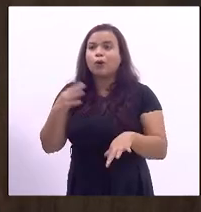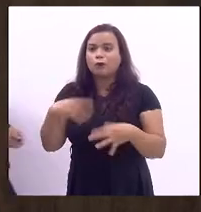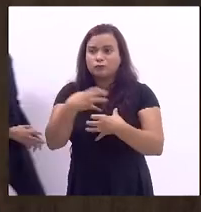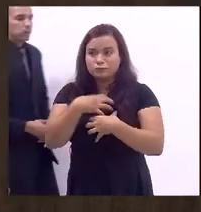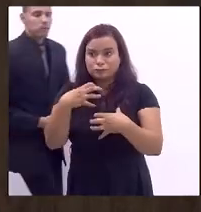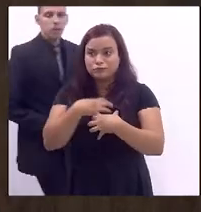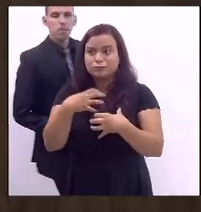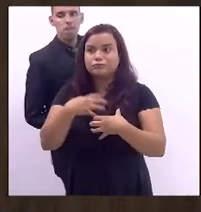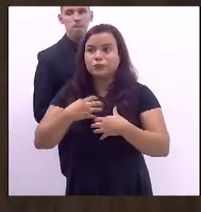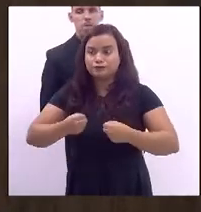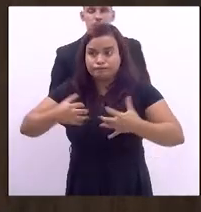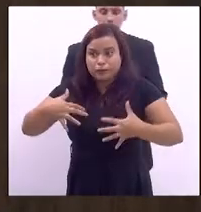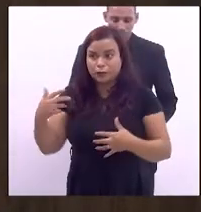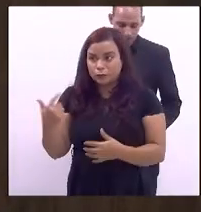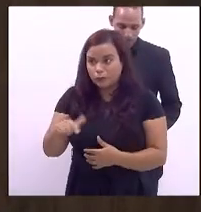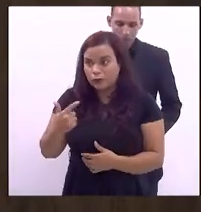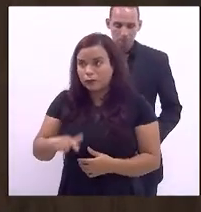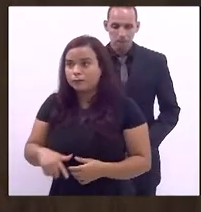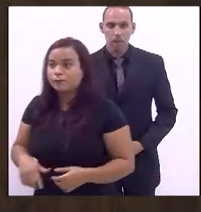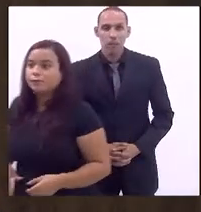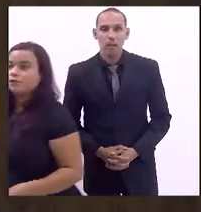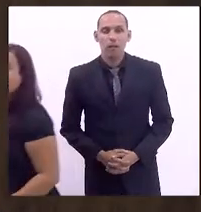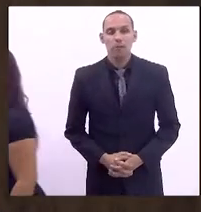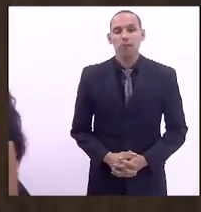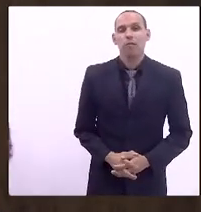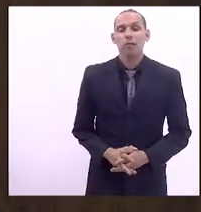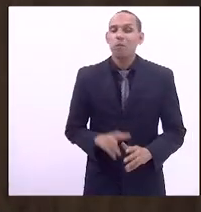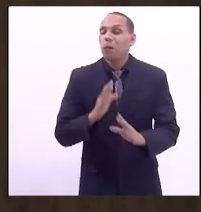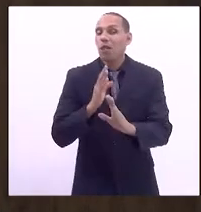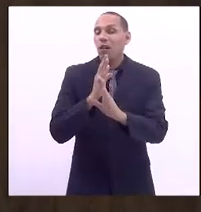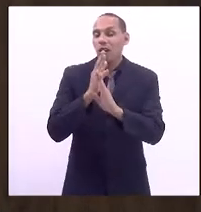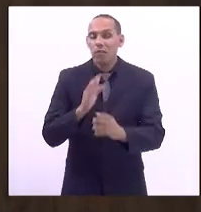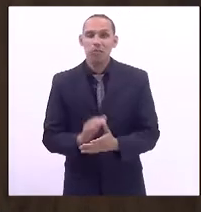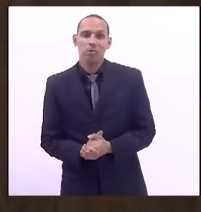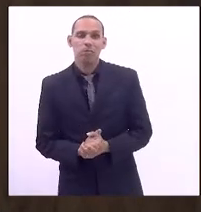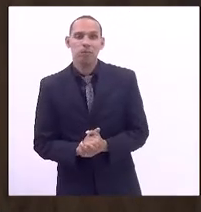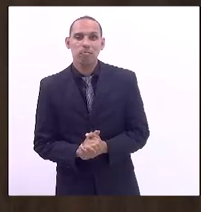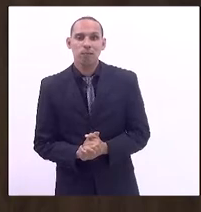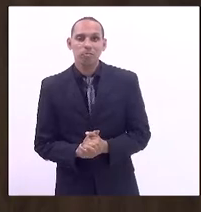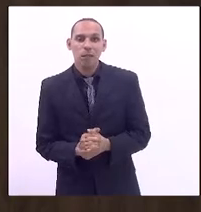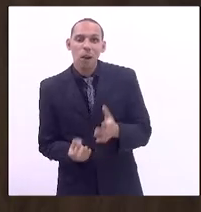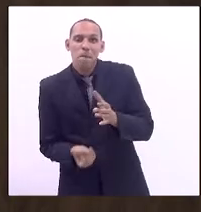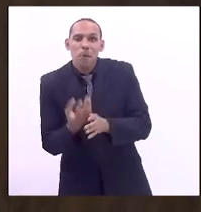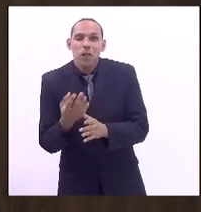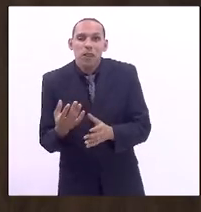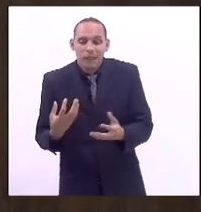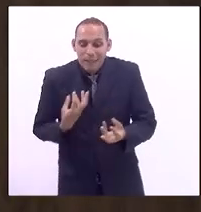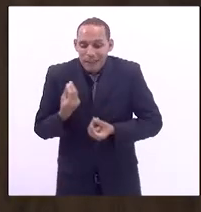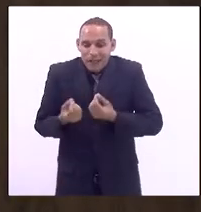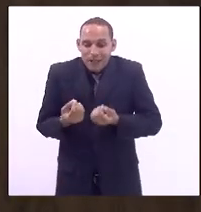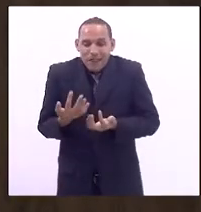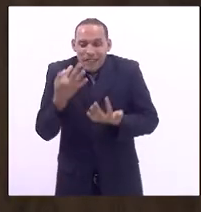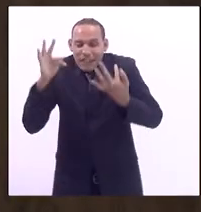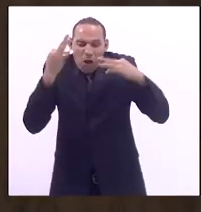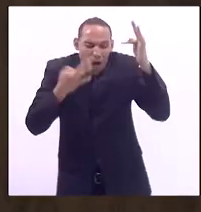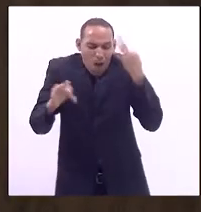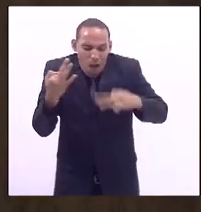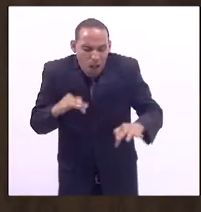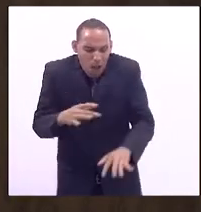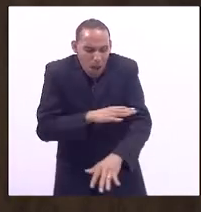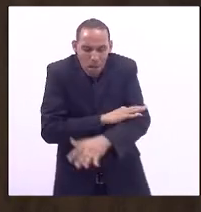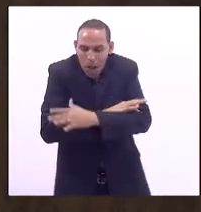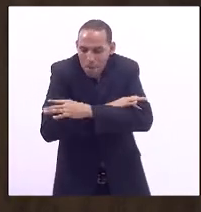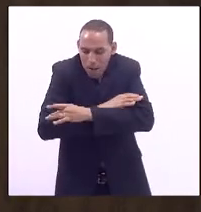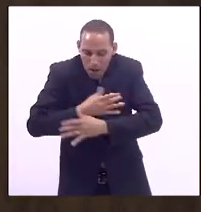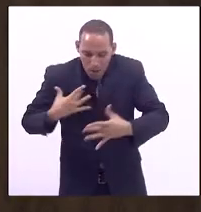uma condição não inflammatory não degenerativa entretanto produz uma hipersensibilidade dolorosa ao toque